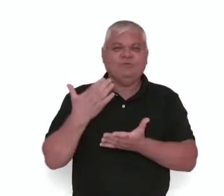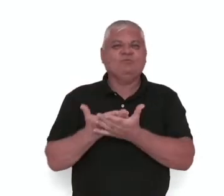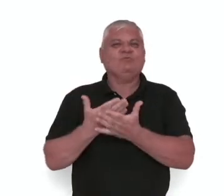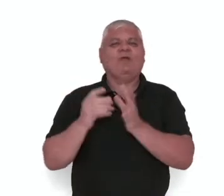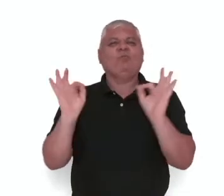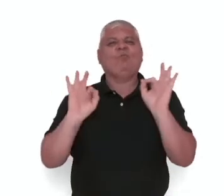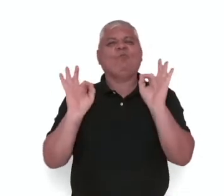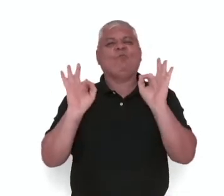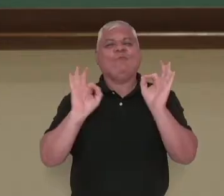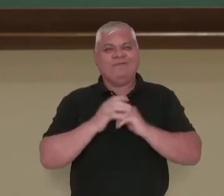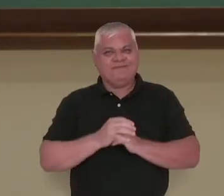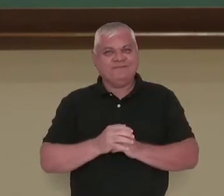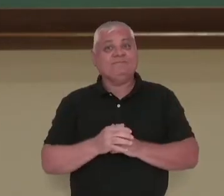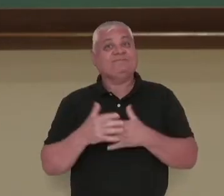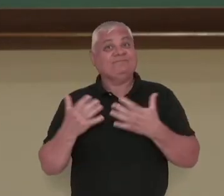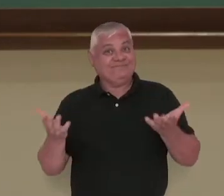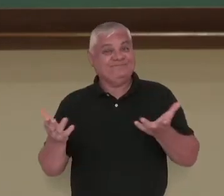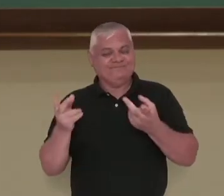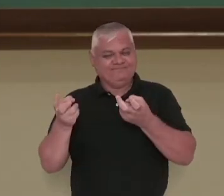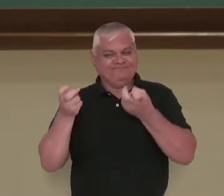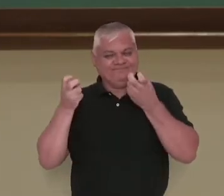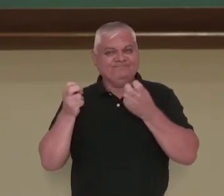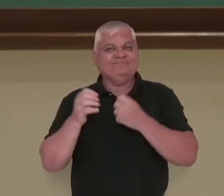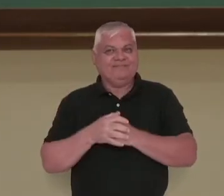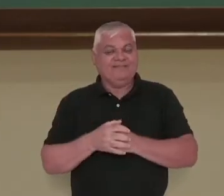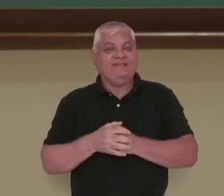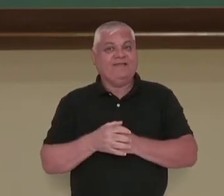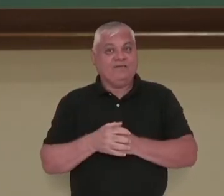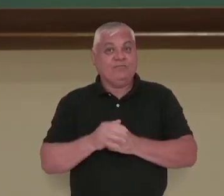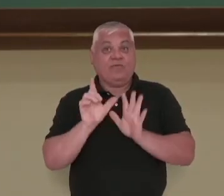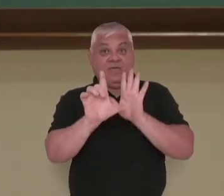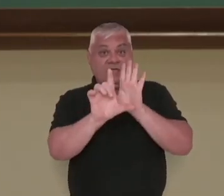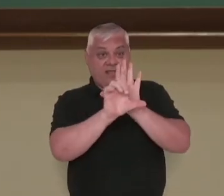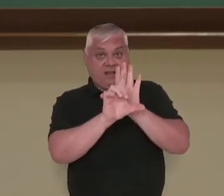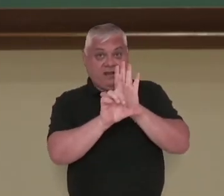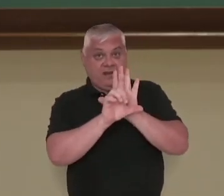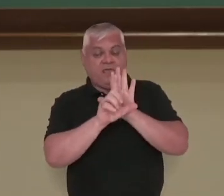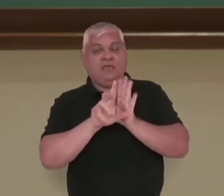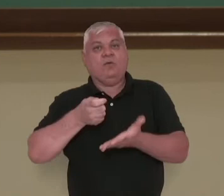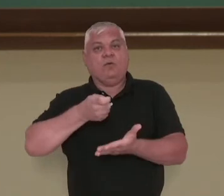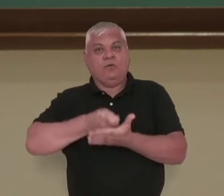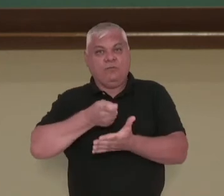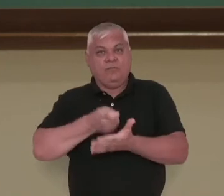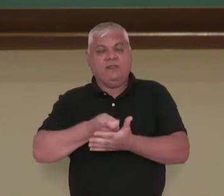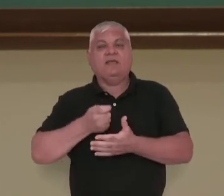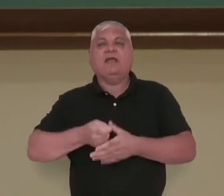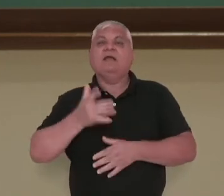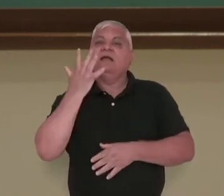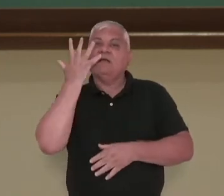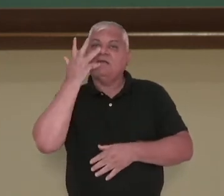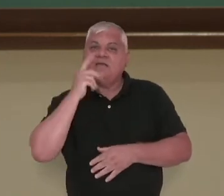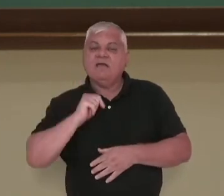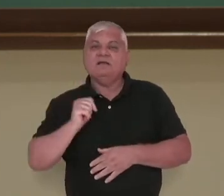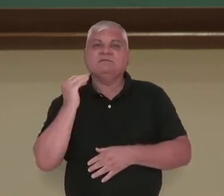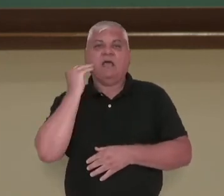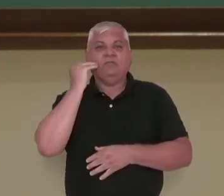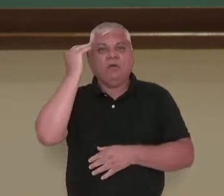Então, infelizmente, aqui a gente vê que a nossa legislação, que obriga que crianças e adolescentes